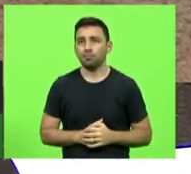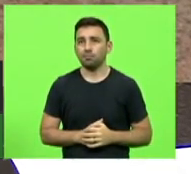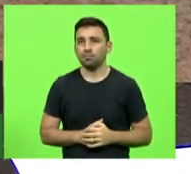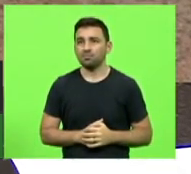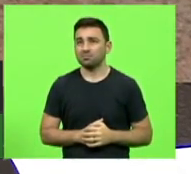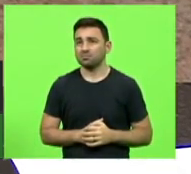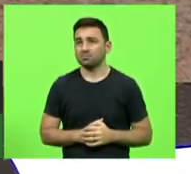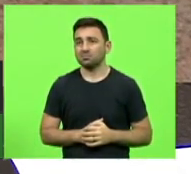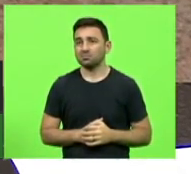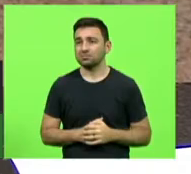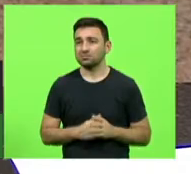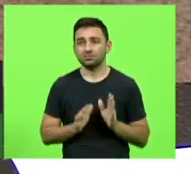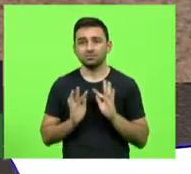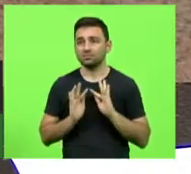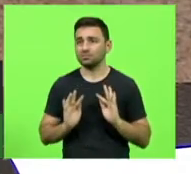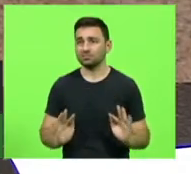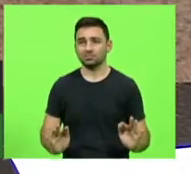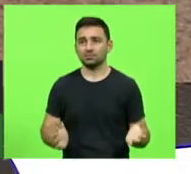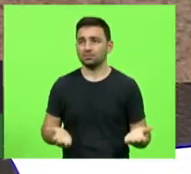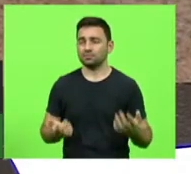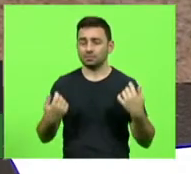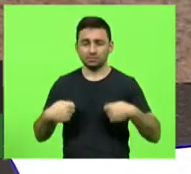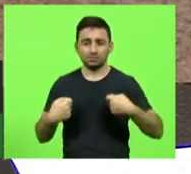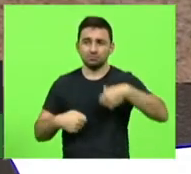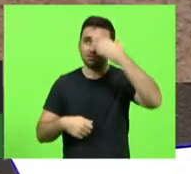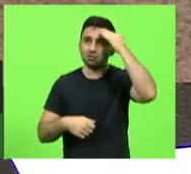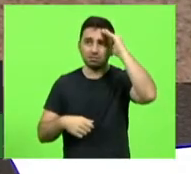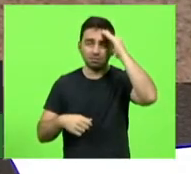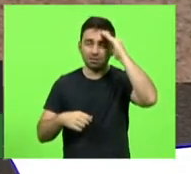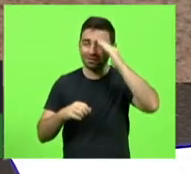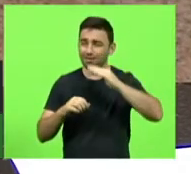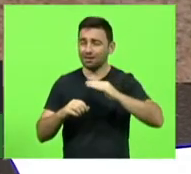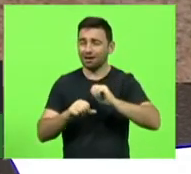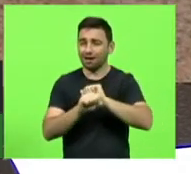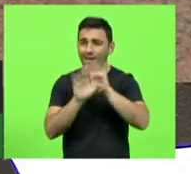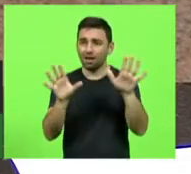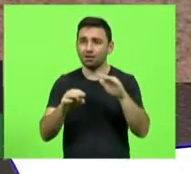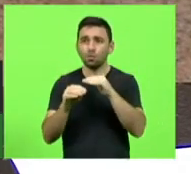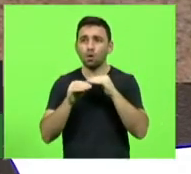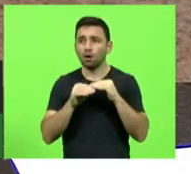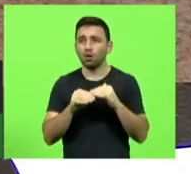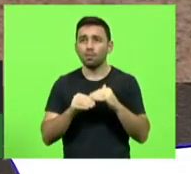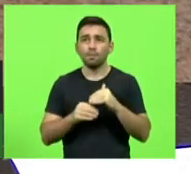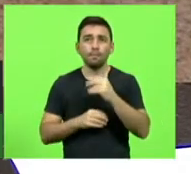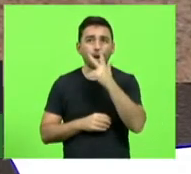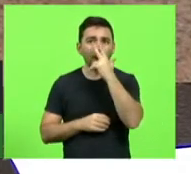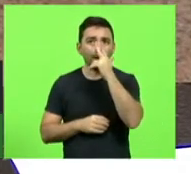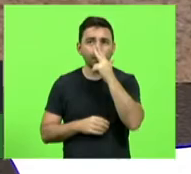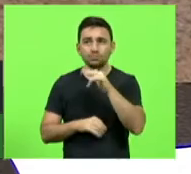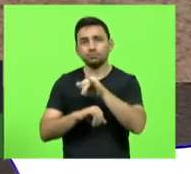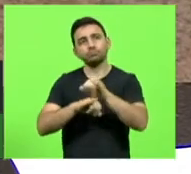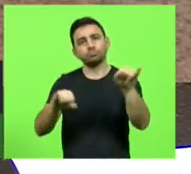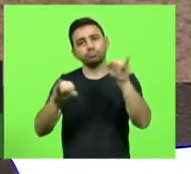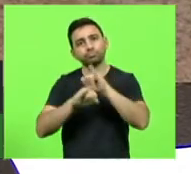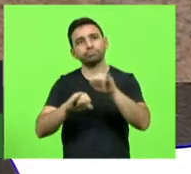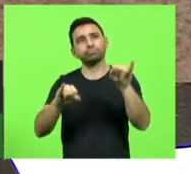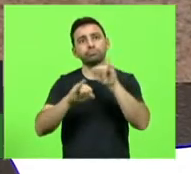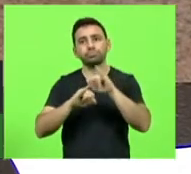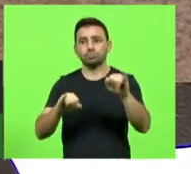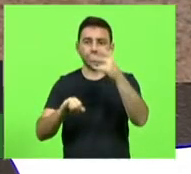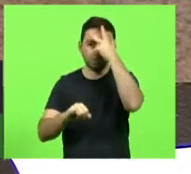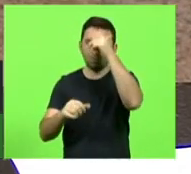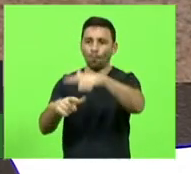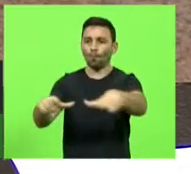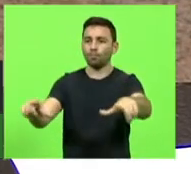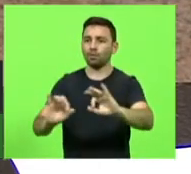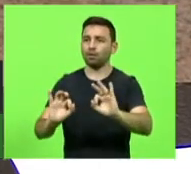Simplesmente isso que precisa que seja entendido por todos. Parece, às vezes, que a gente está pregando no deserto quando a gente fala sobre isso.